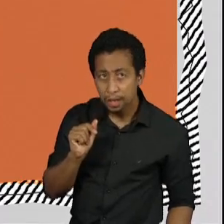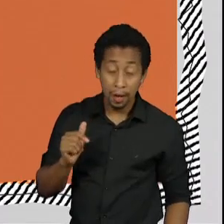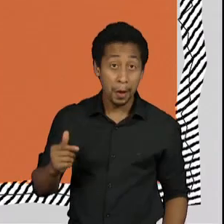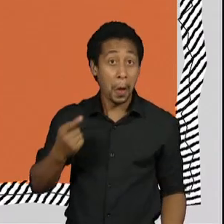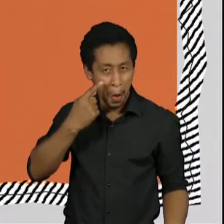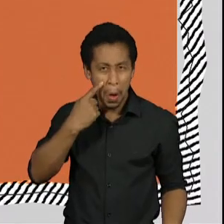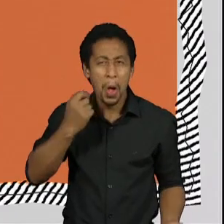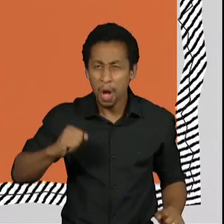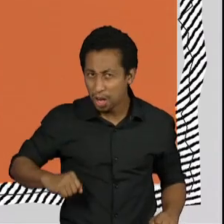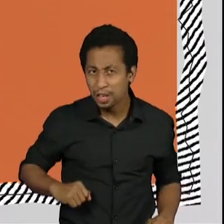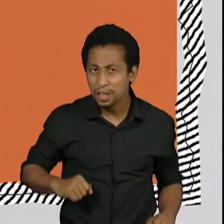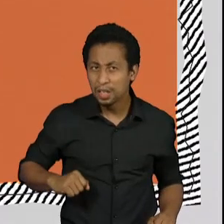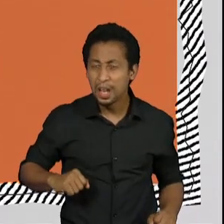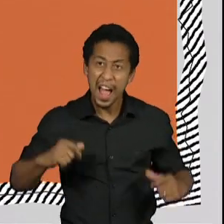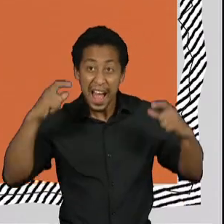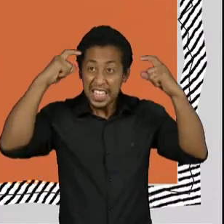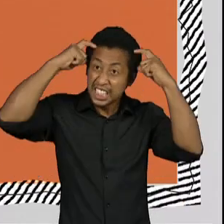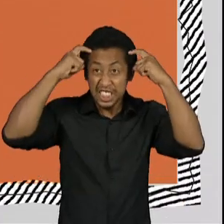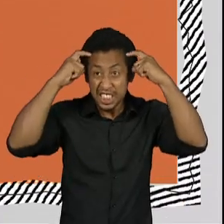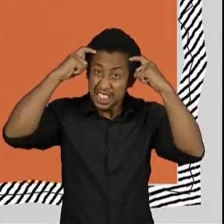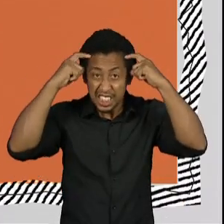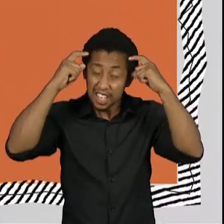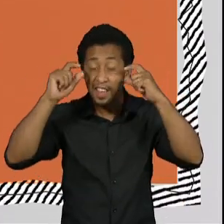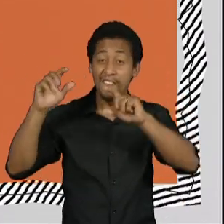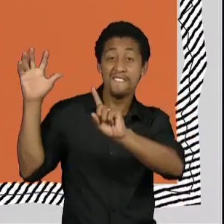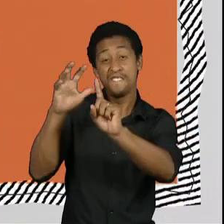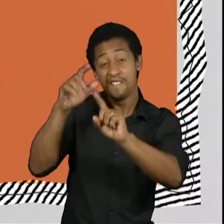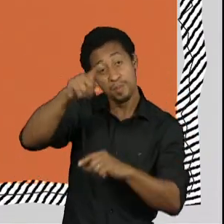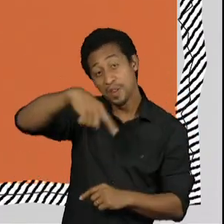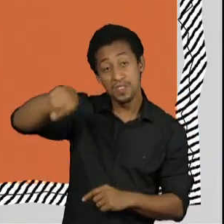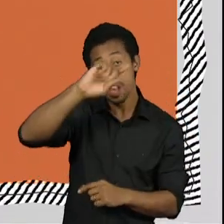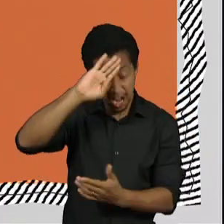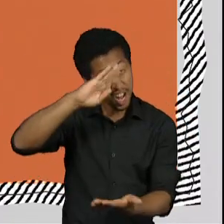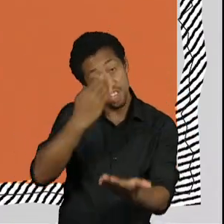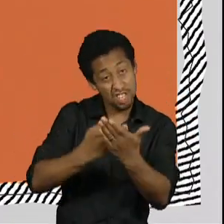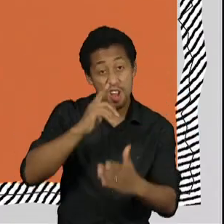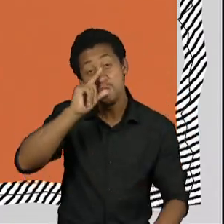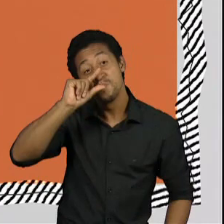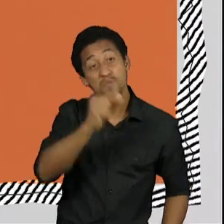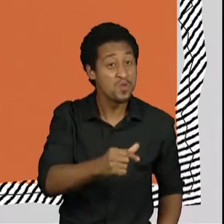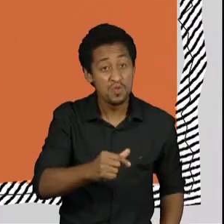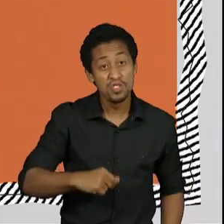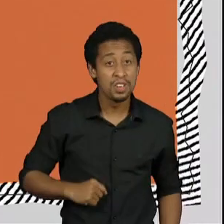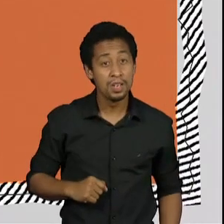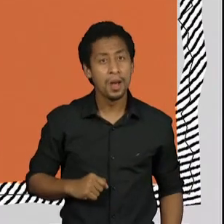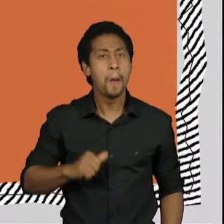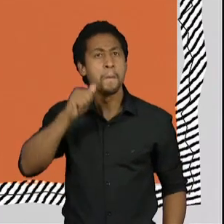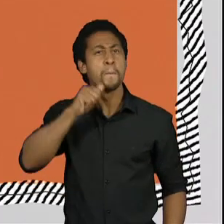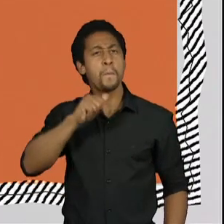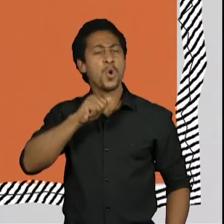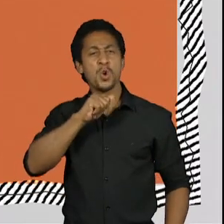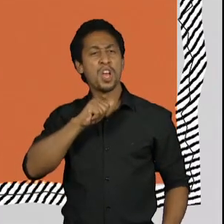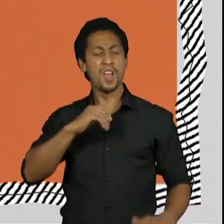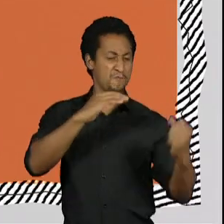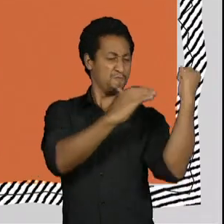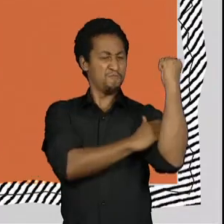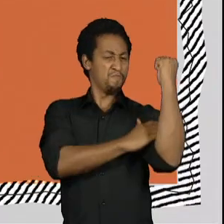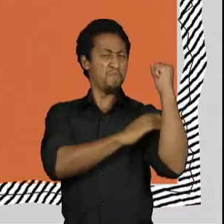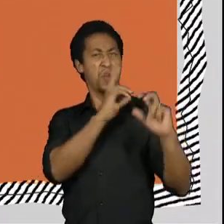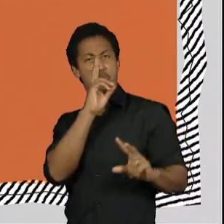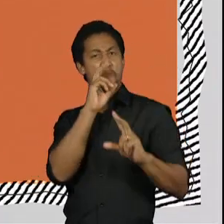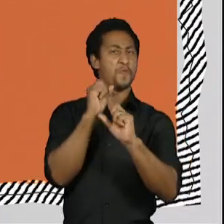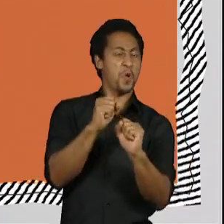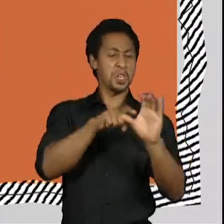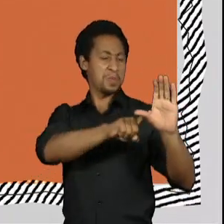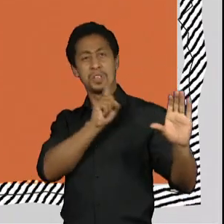Olha o que o seu Disney queria que a gente acreditasse. Ele queria que a gente acreditasse que a mulher forte e independente,